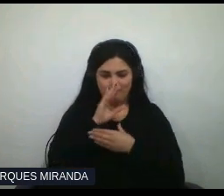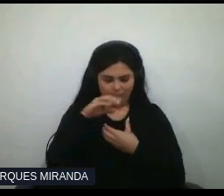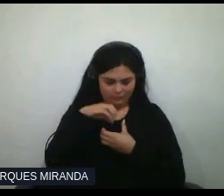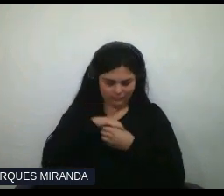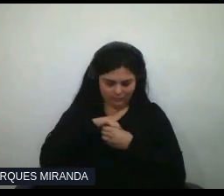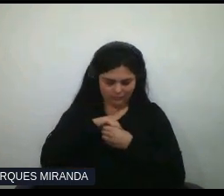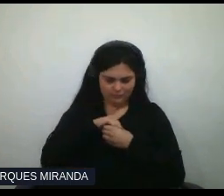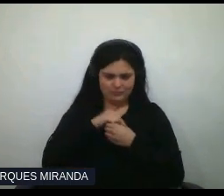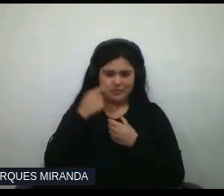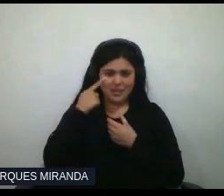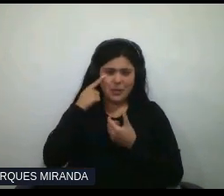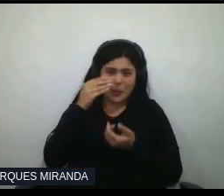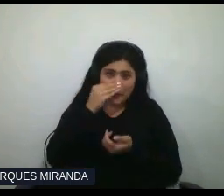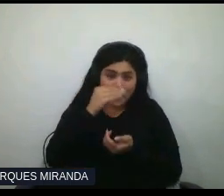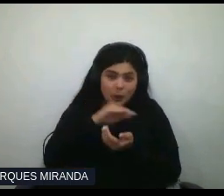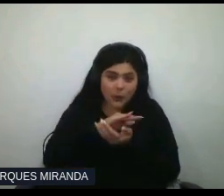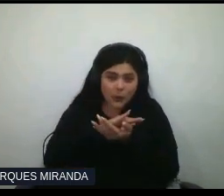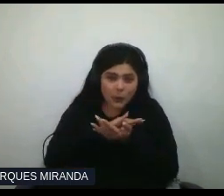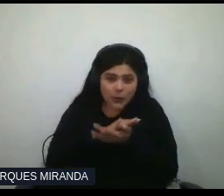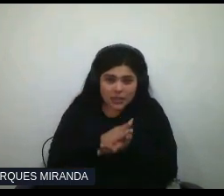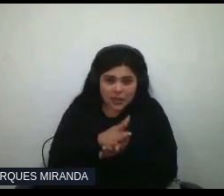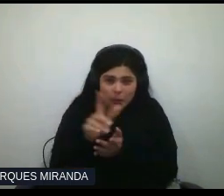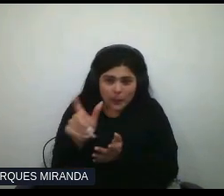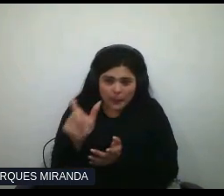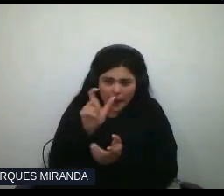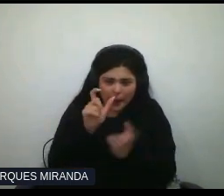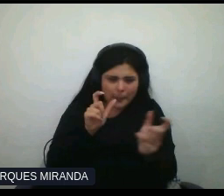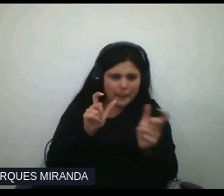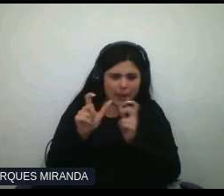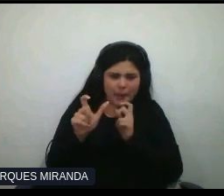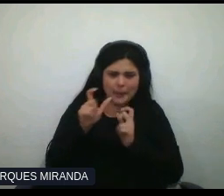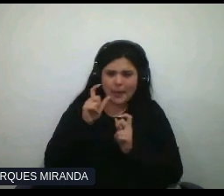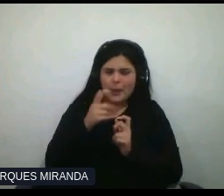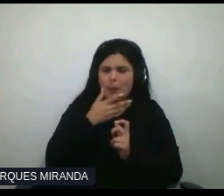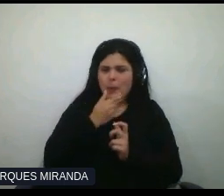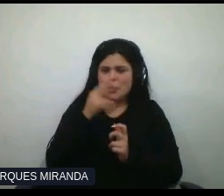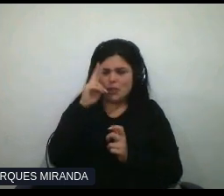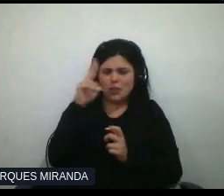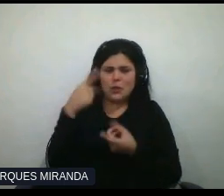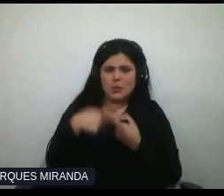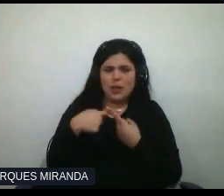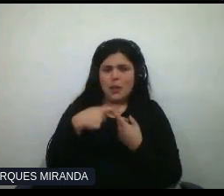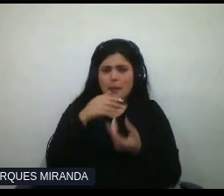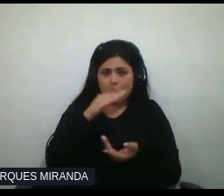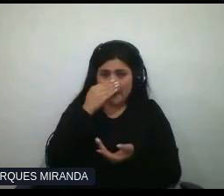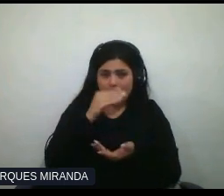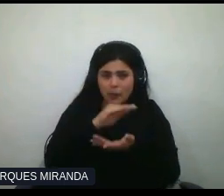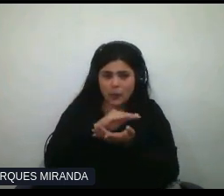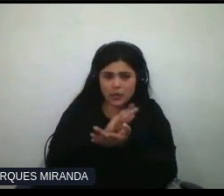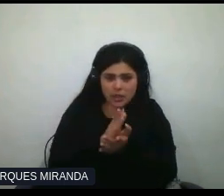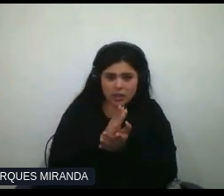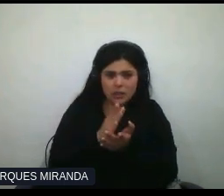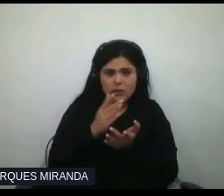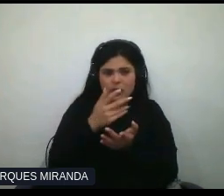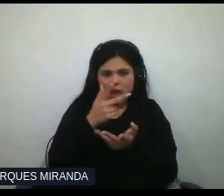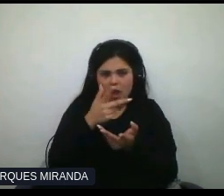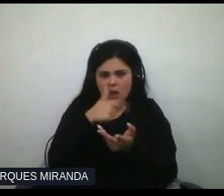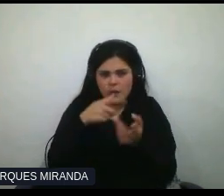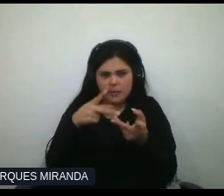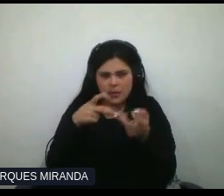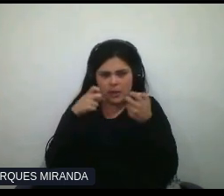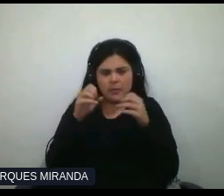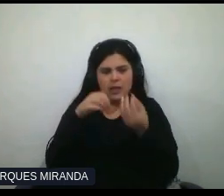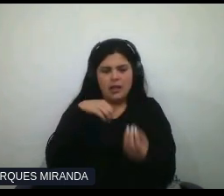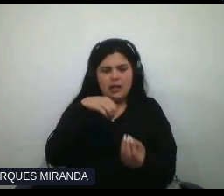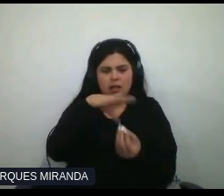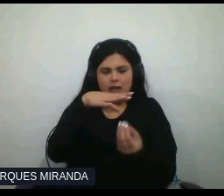quanto preconceito que tinha na palavra desse diretor. Porque o preconceito começa ali, e acho que todo mundo aqui que está nas trilhas de